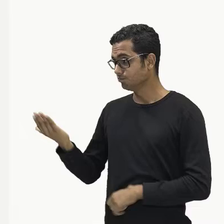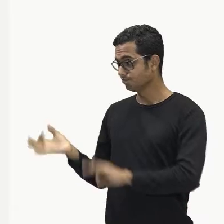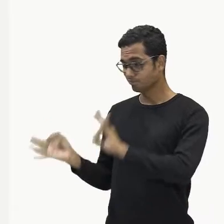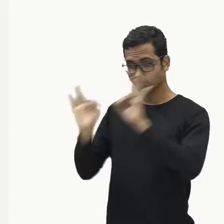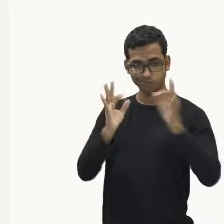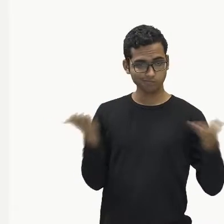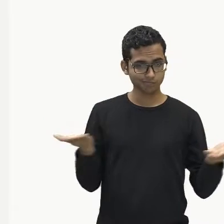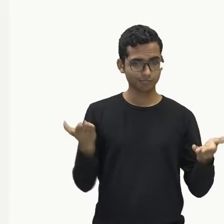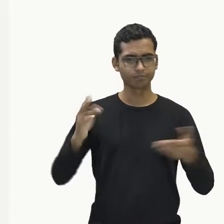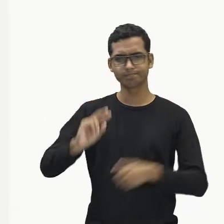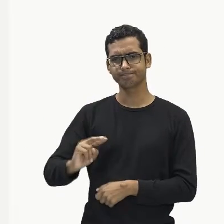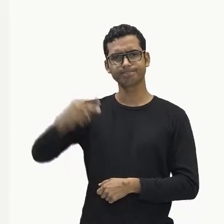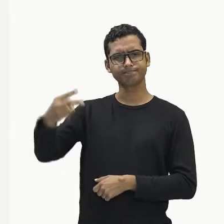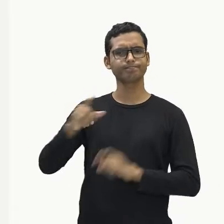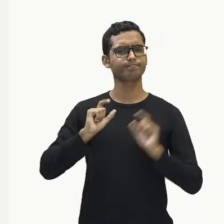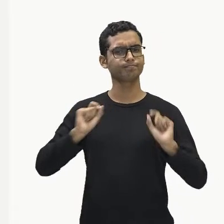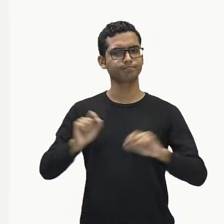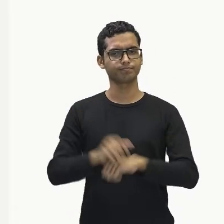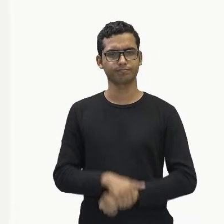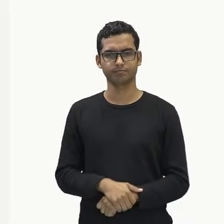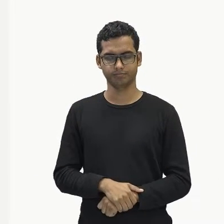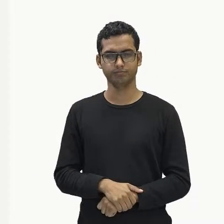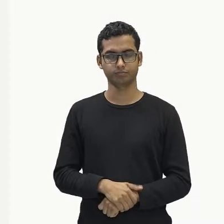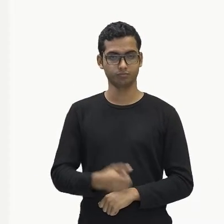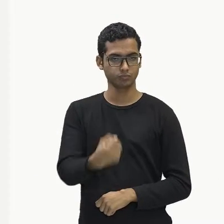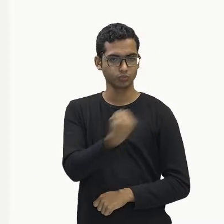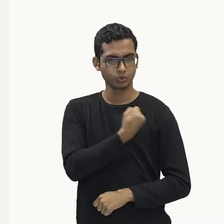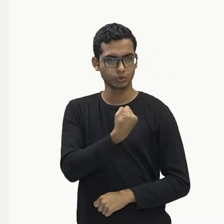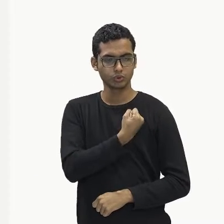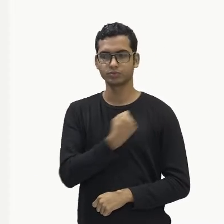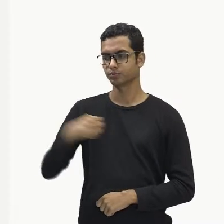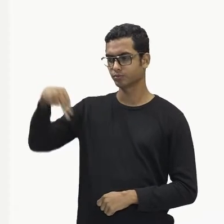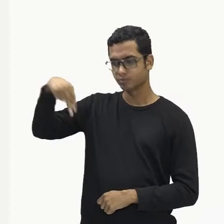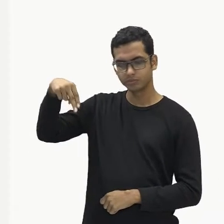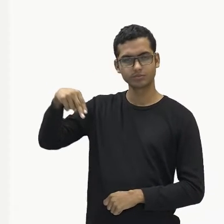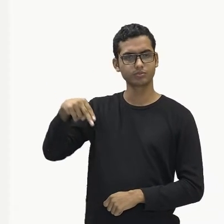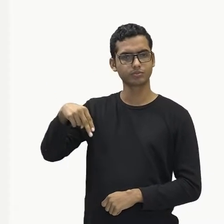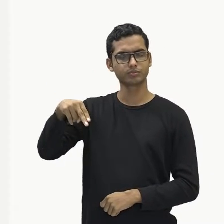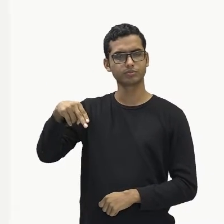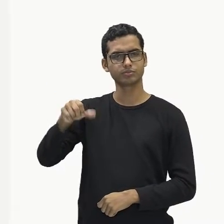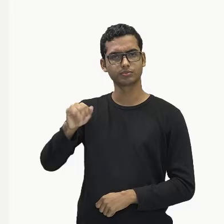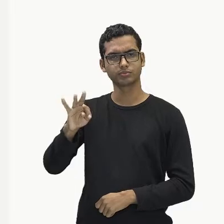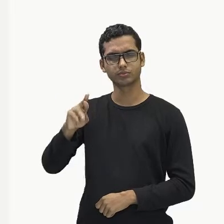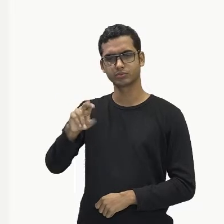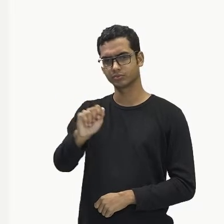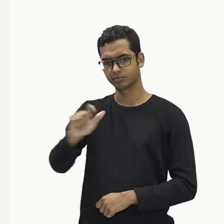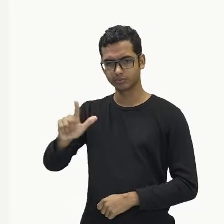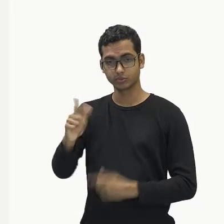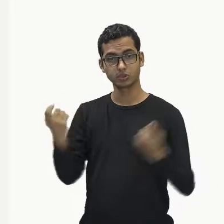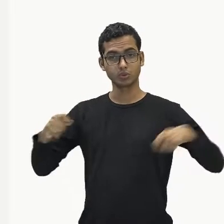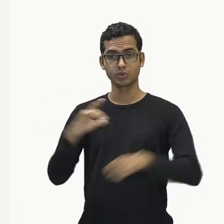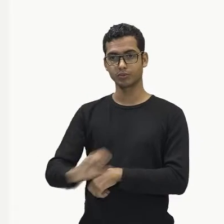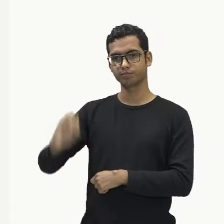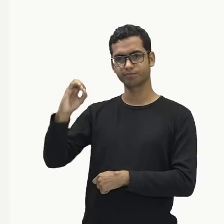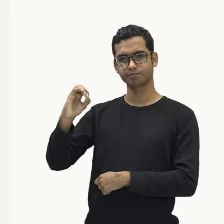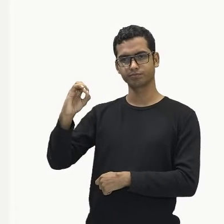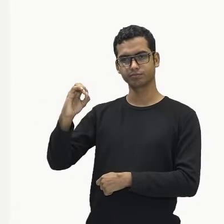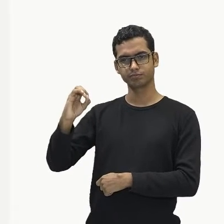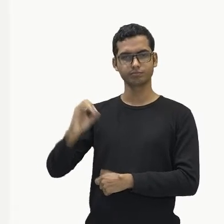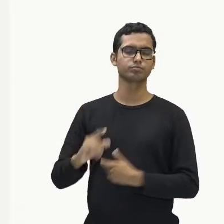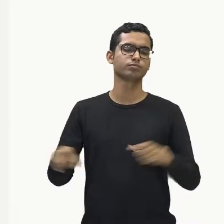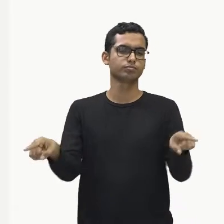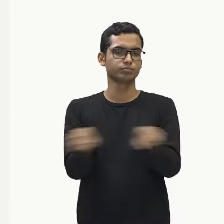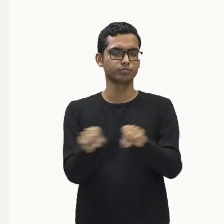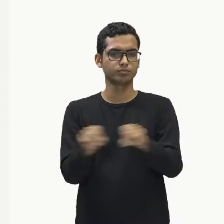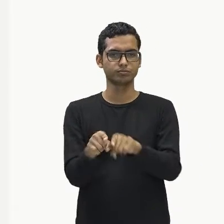no expoente, ele vai ser um número natural. Então, ele pode ser o 0, ele pode